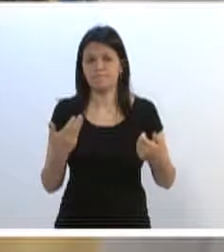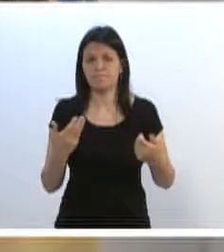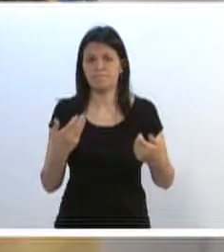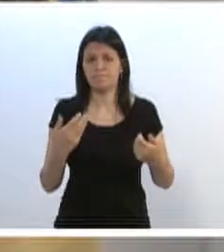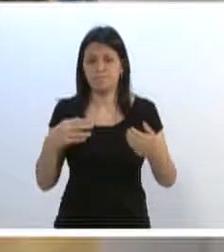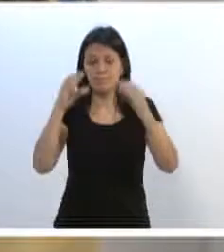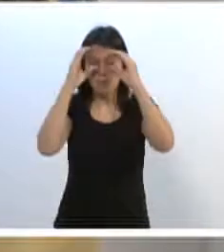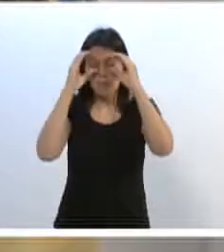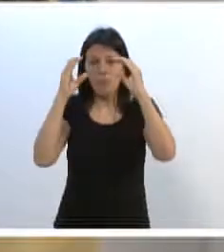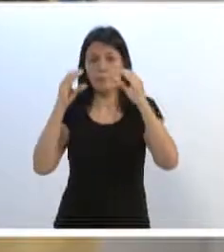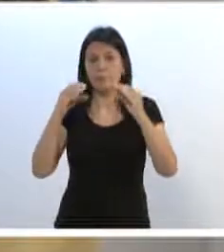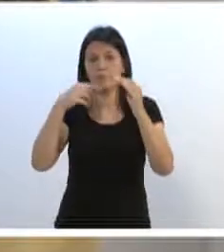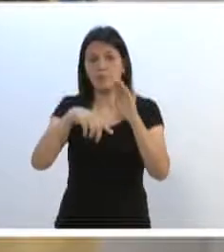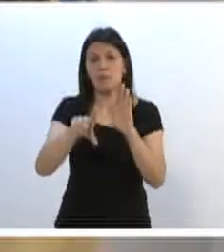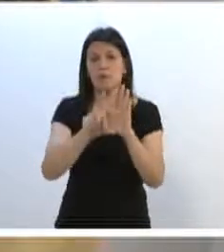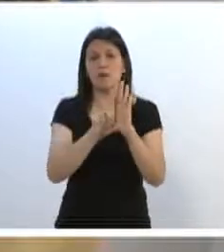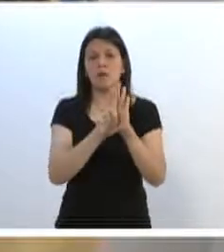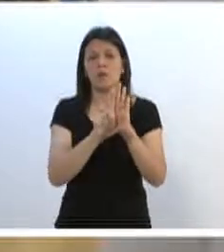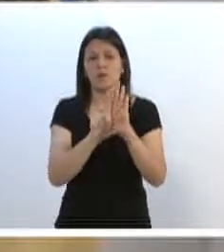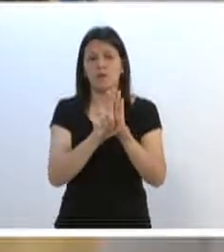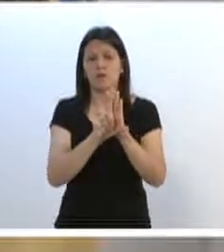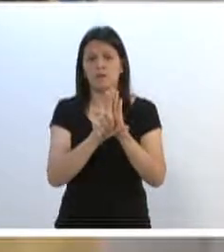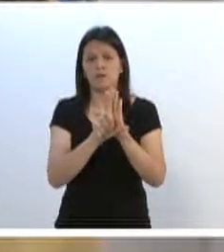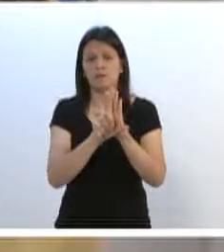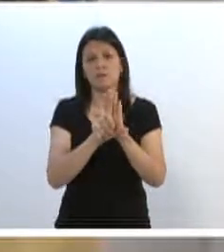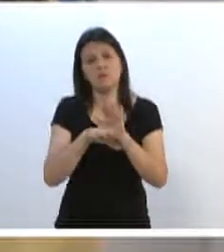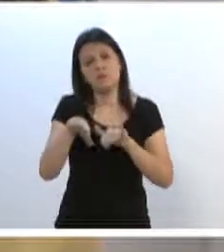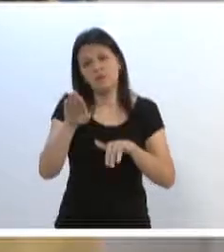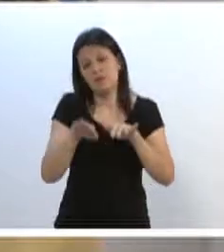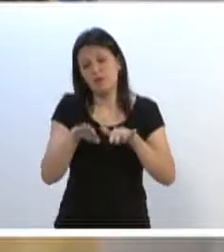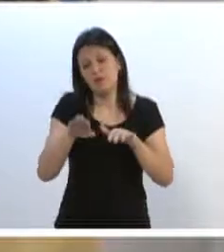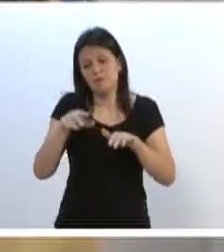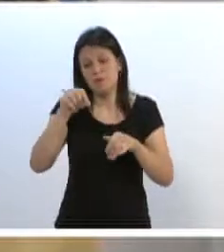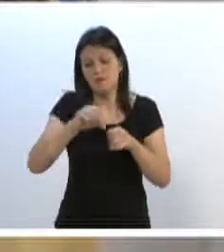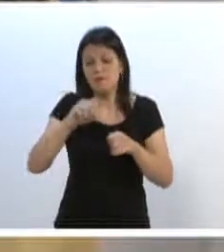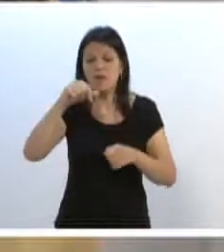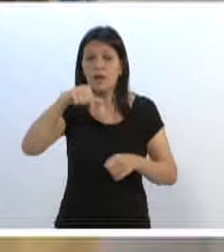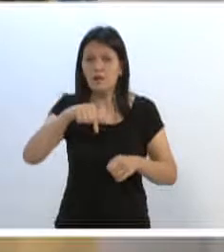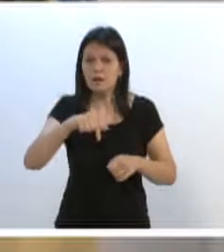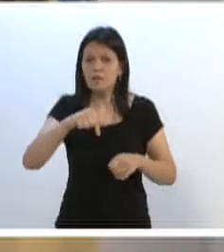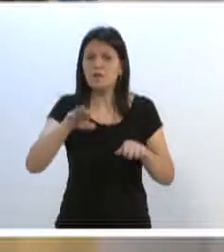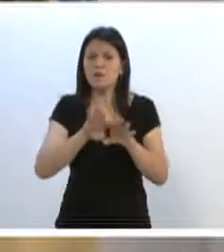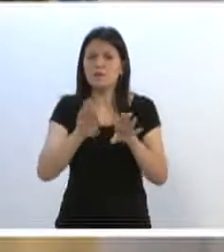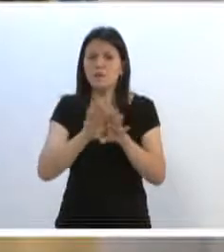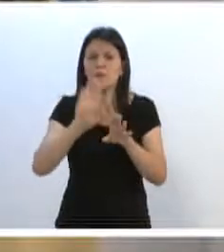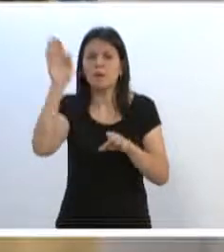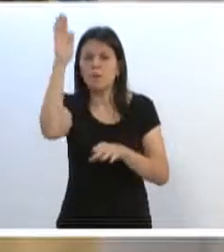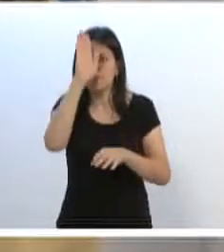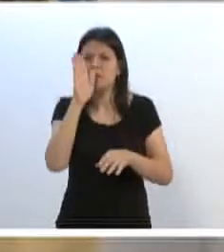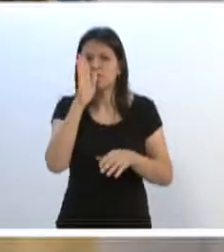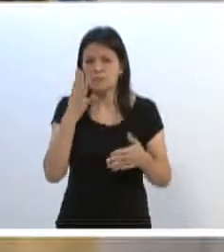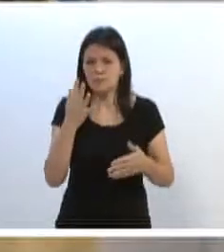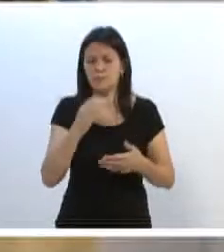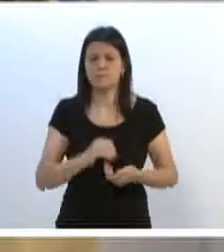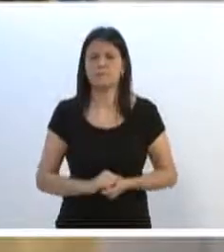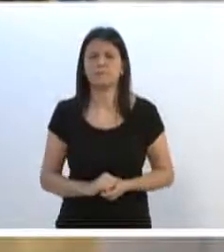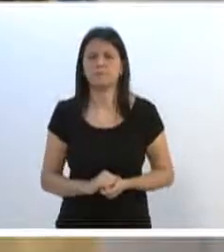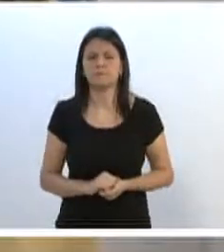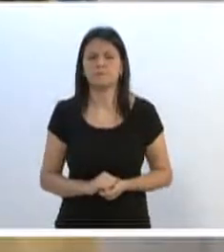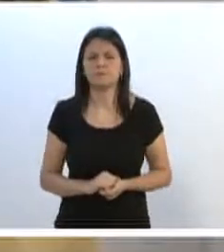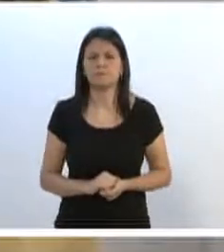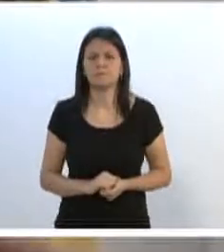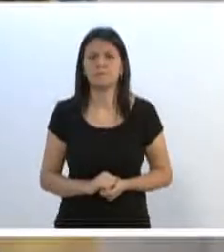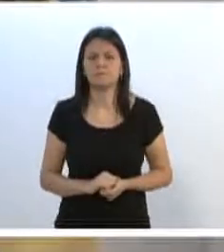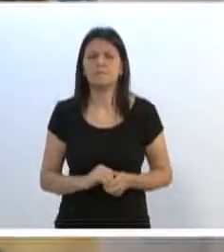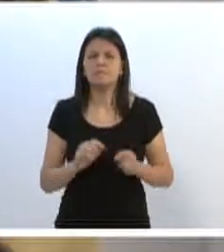lei que nós muitas vezes fizemos aqui e outras a nível nacional. Mas o que me